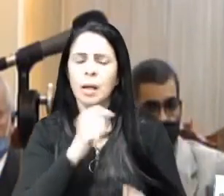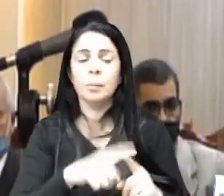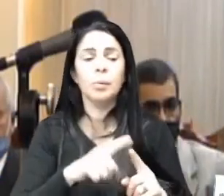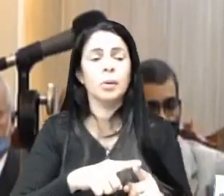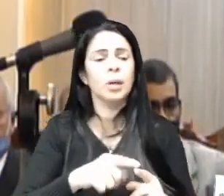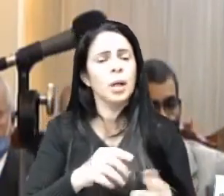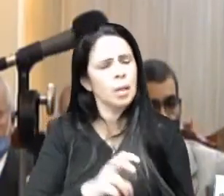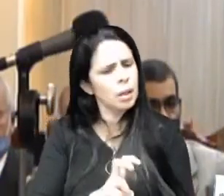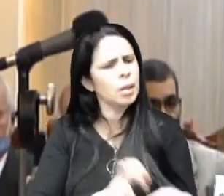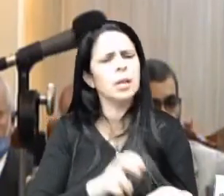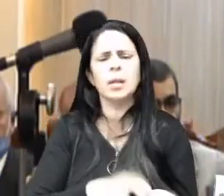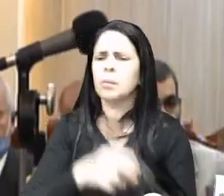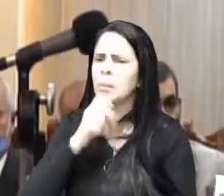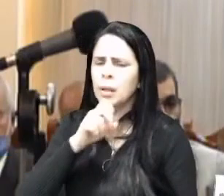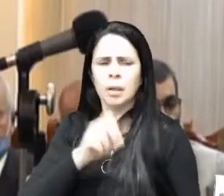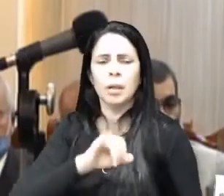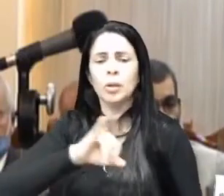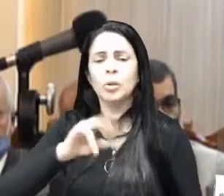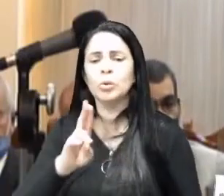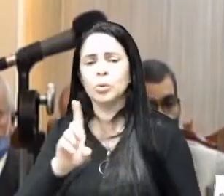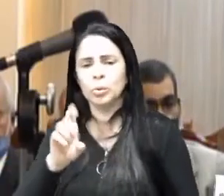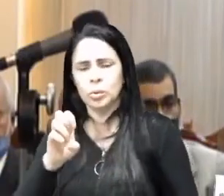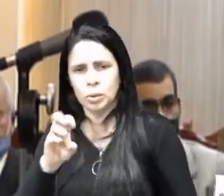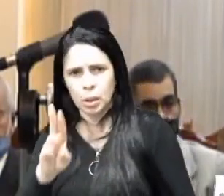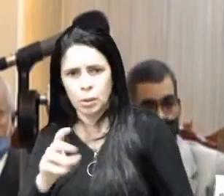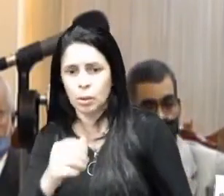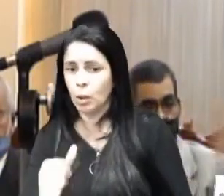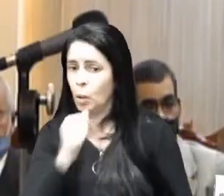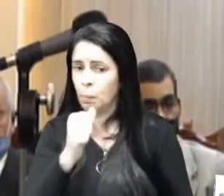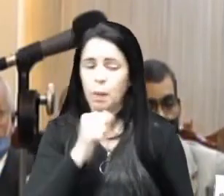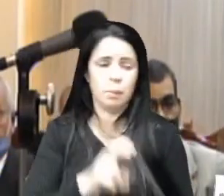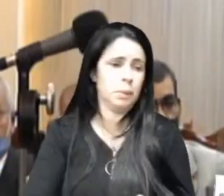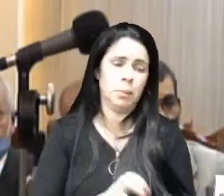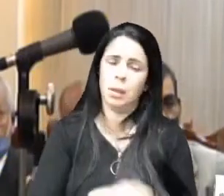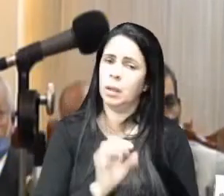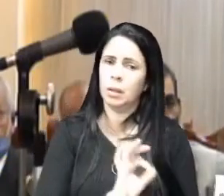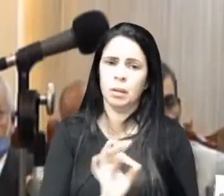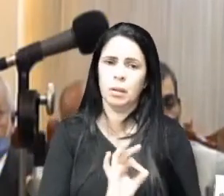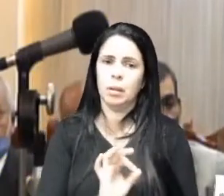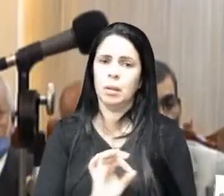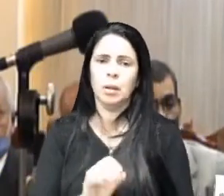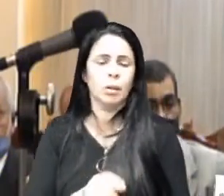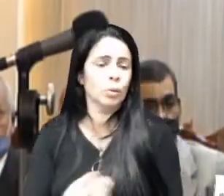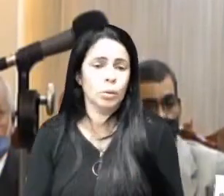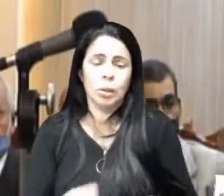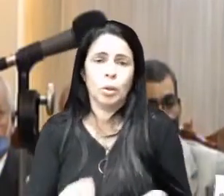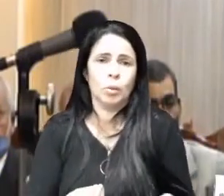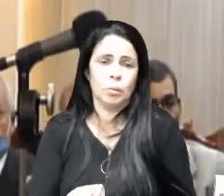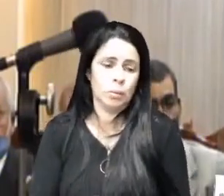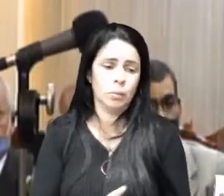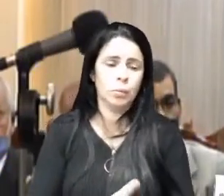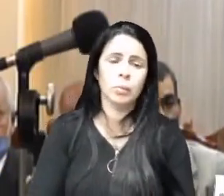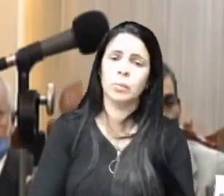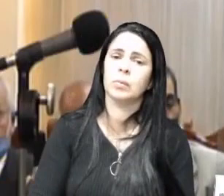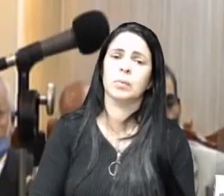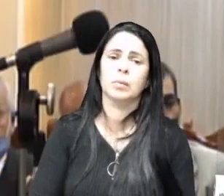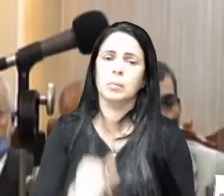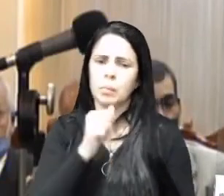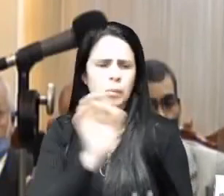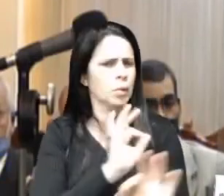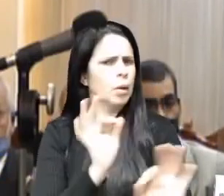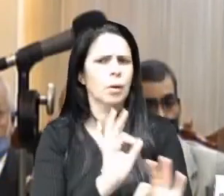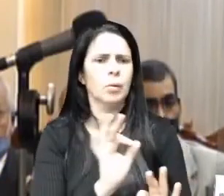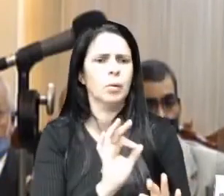fuso horário. E judeu não bebe pela manhã. Não é? Ele não podia estar embriagado naquele horário. Pedro disse: não é nada de embriaguez,